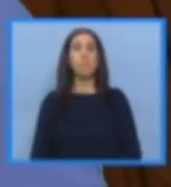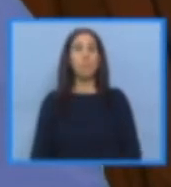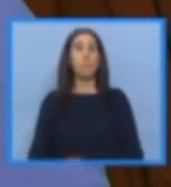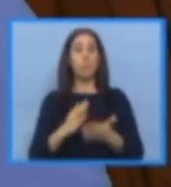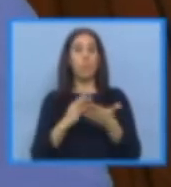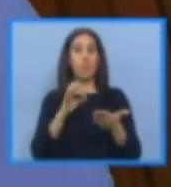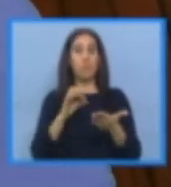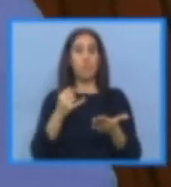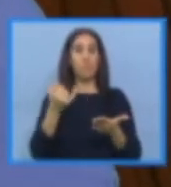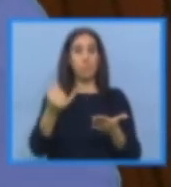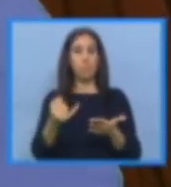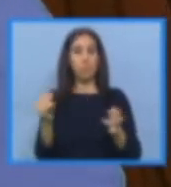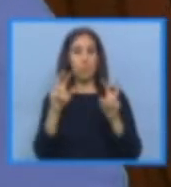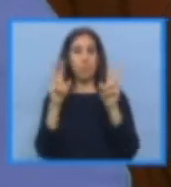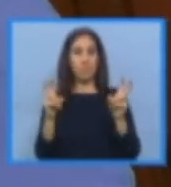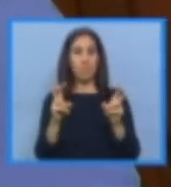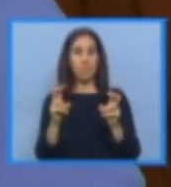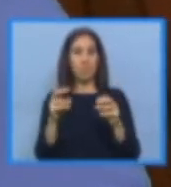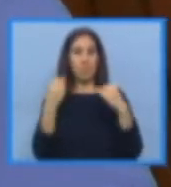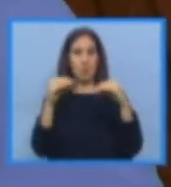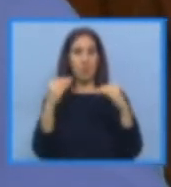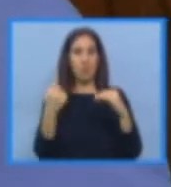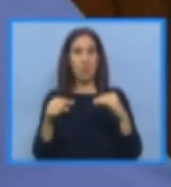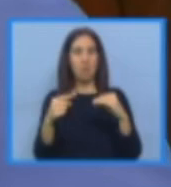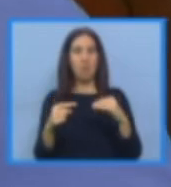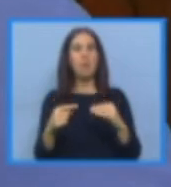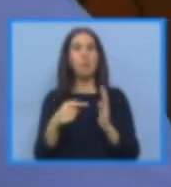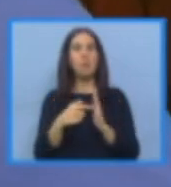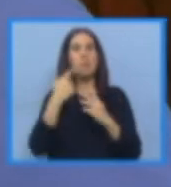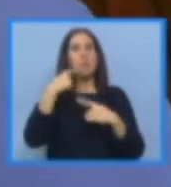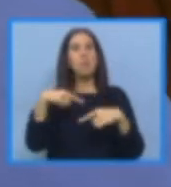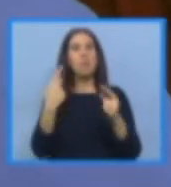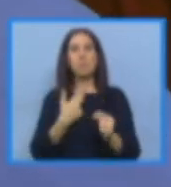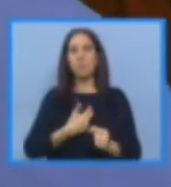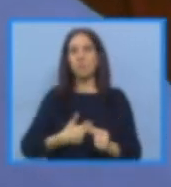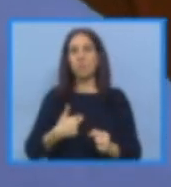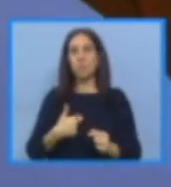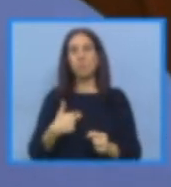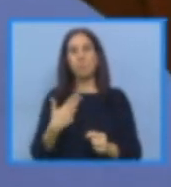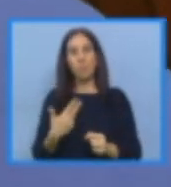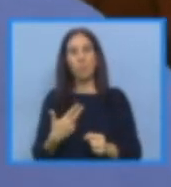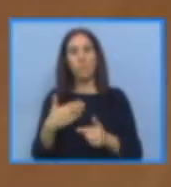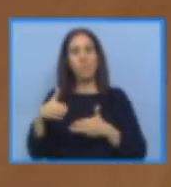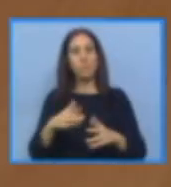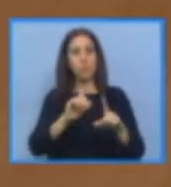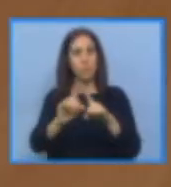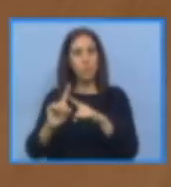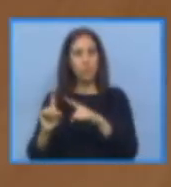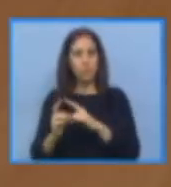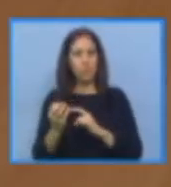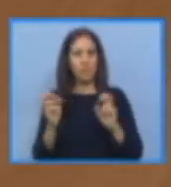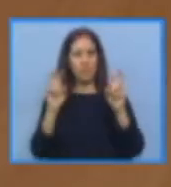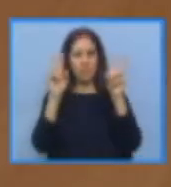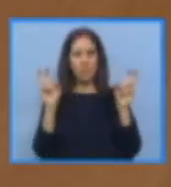ano que o tema é tratado, onde se apresenta o cristianismo com diferentes caminhos. Aliás, é mesmo o